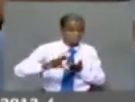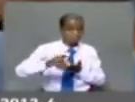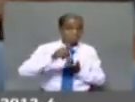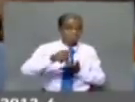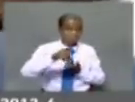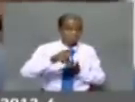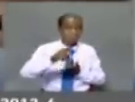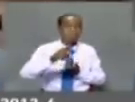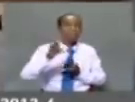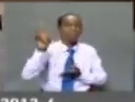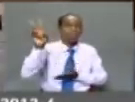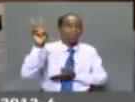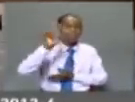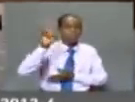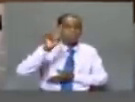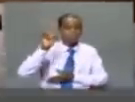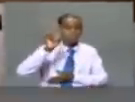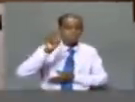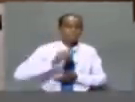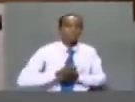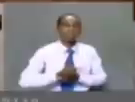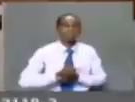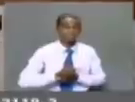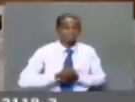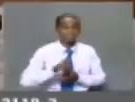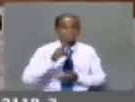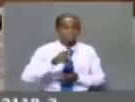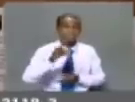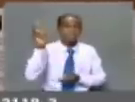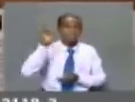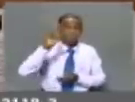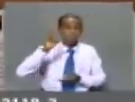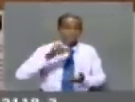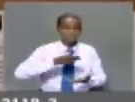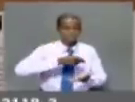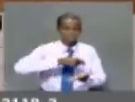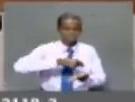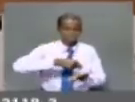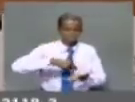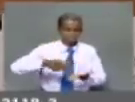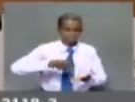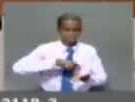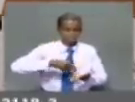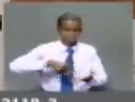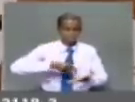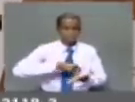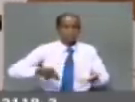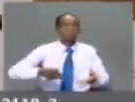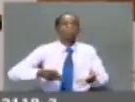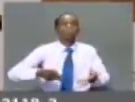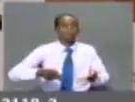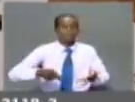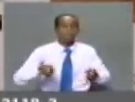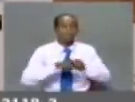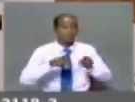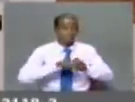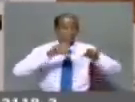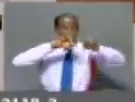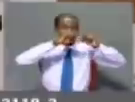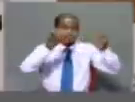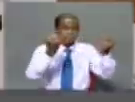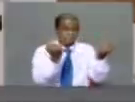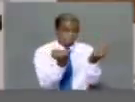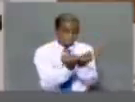República para a assinatura de um memorando de entendimento entre a empresa chinesa CIF e o hoje